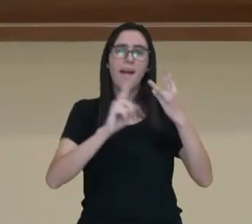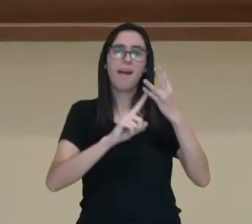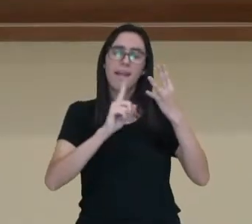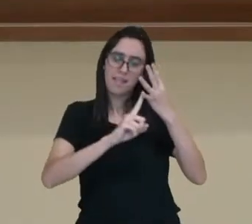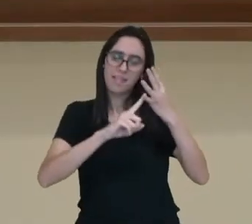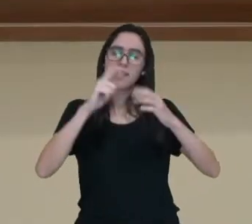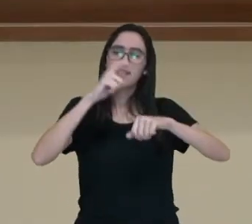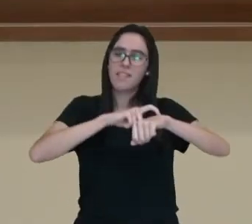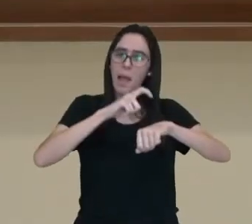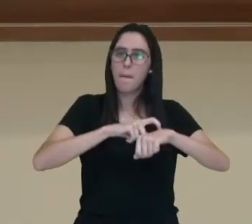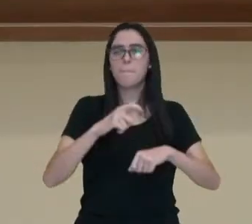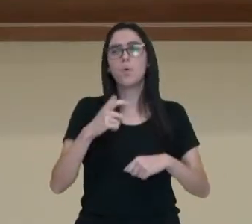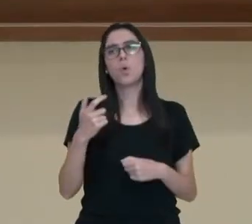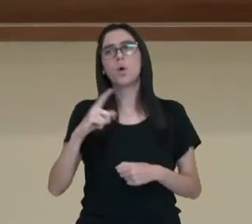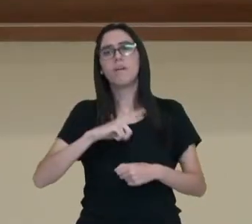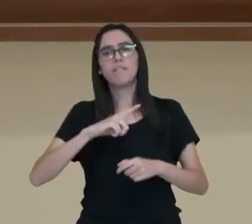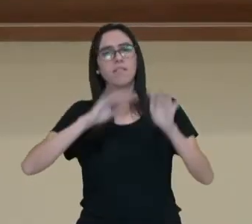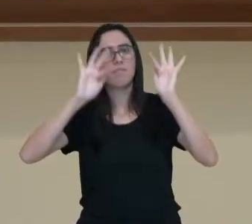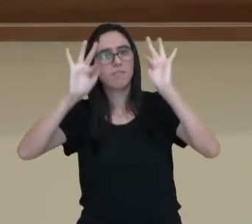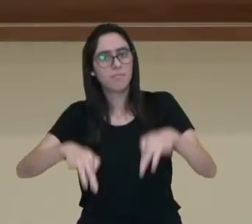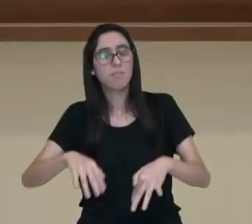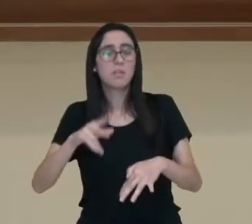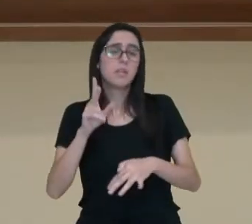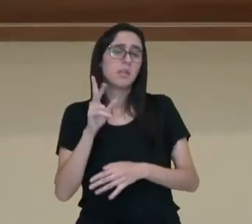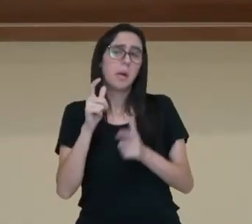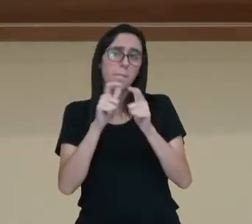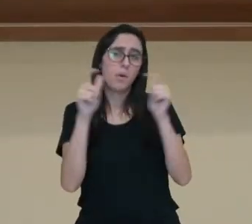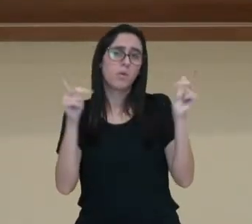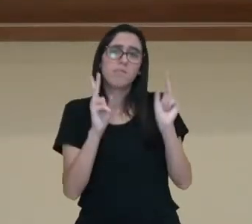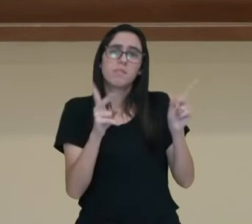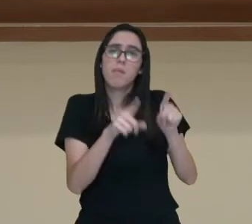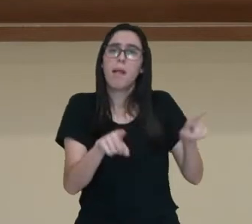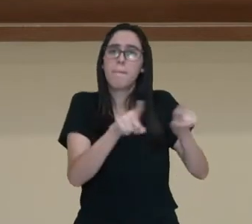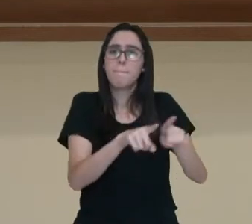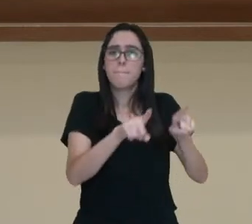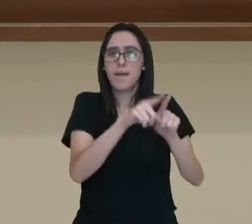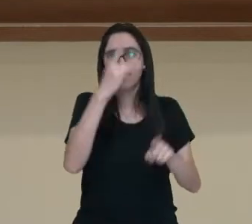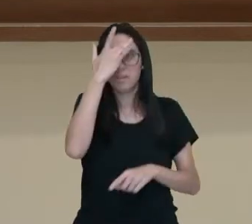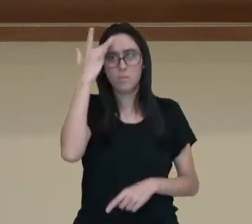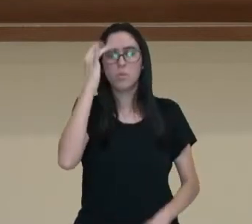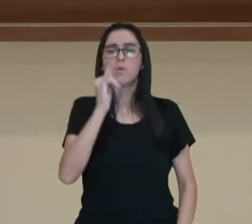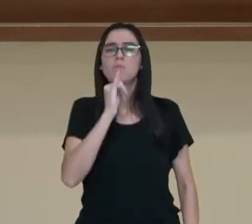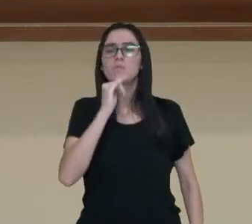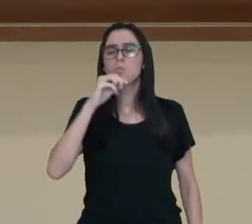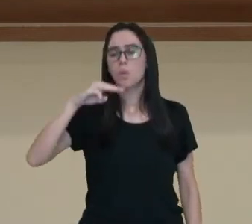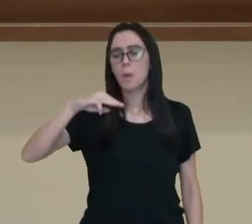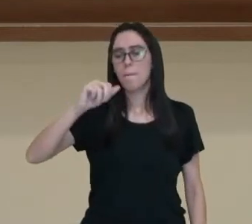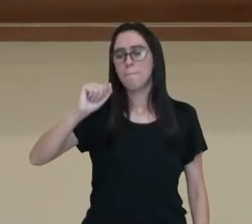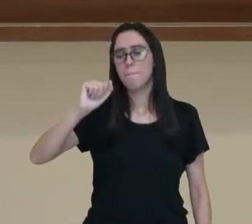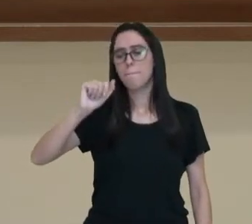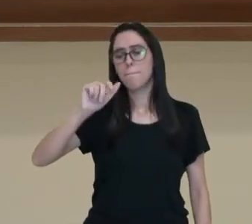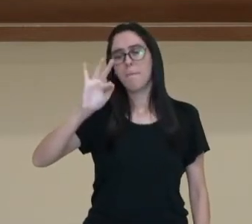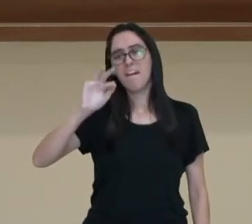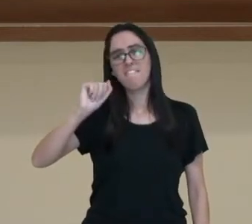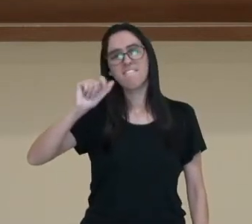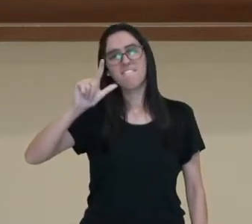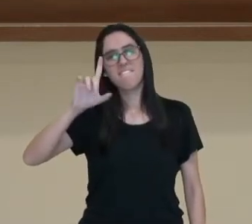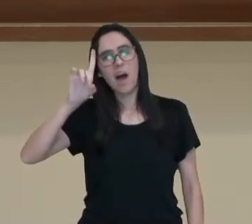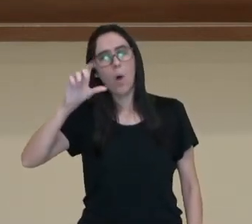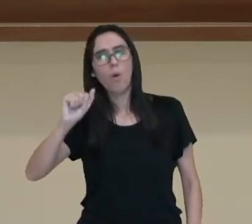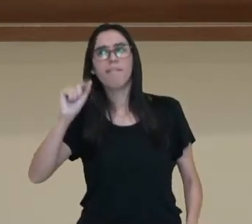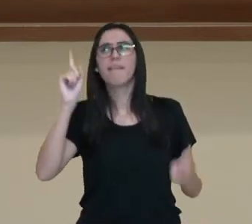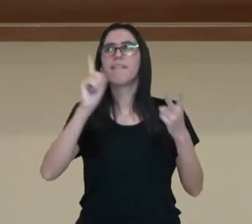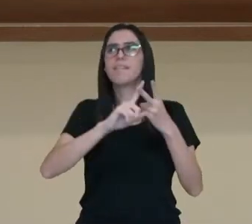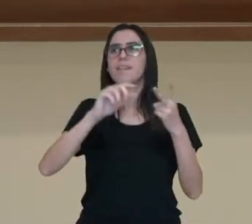criador de tirinhas repete a mesma personagem, né? Como, por exemplo, a Mafalda, o Calvin, o Haroldo,